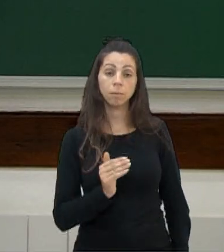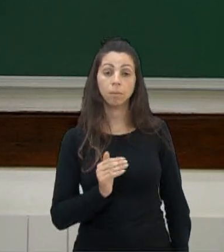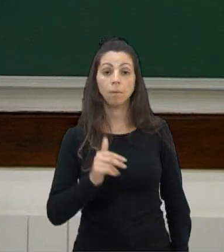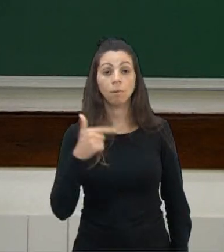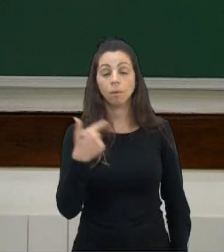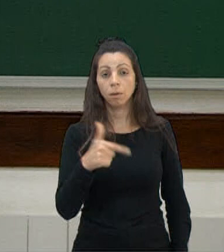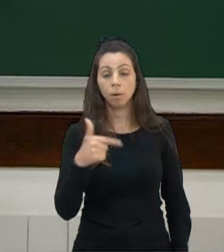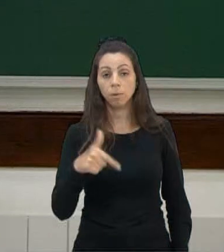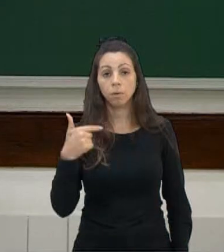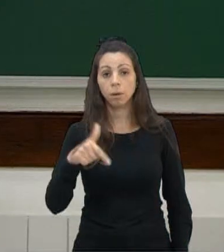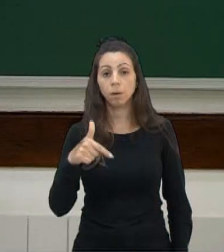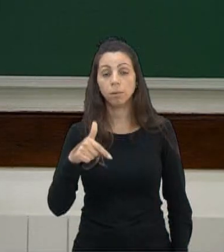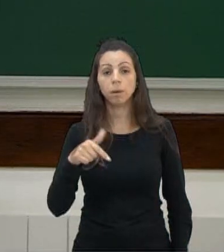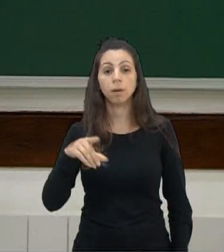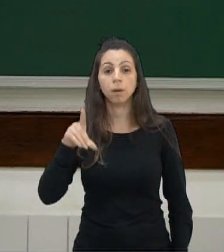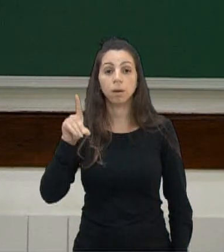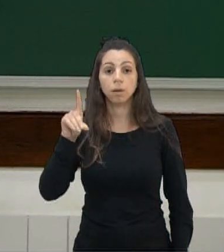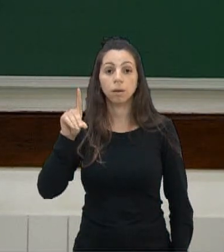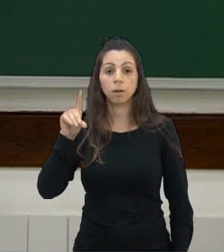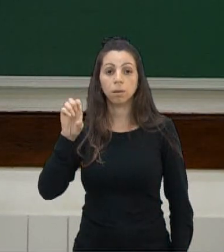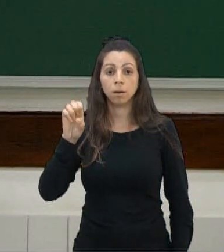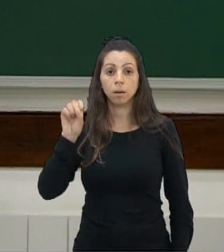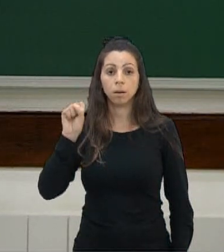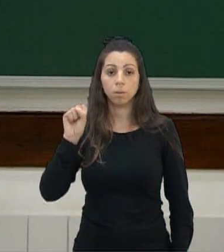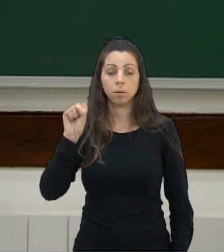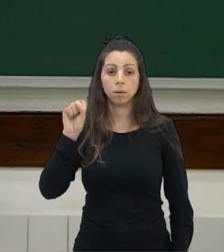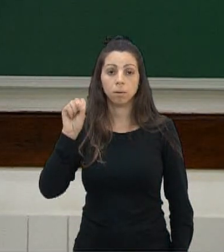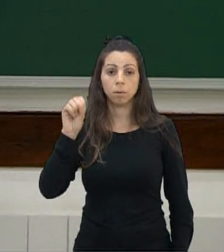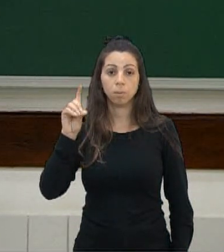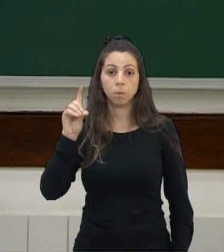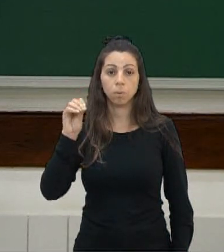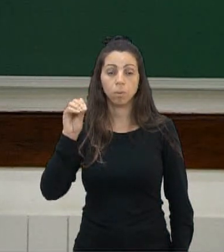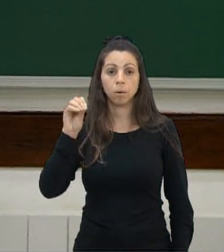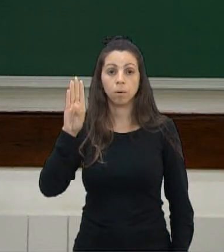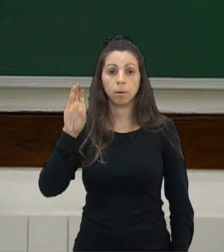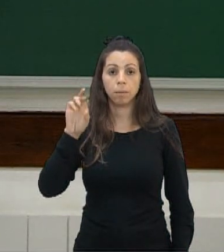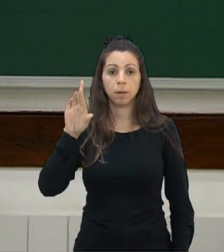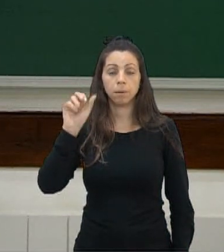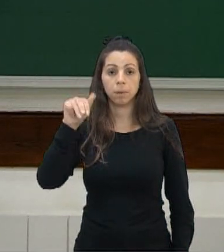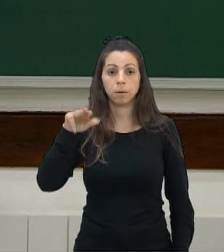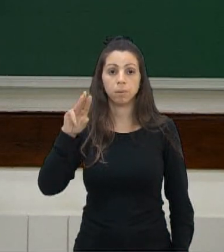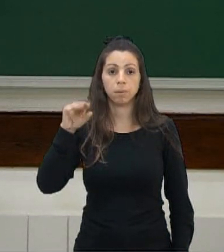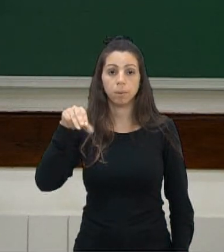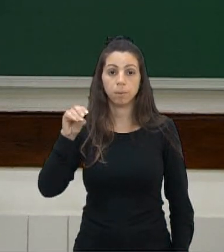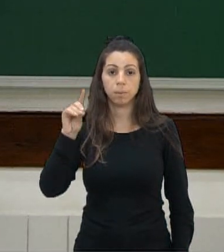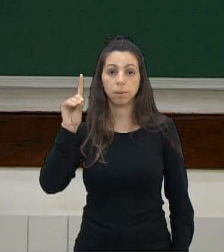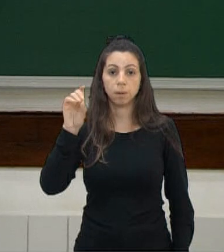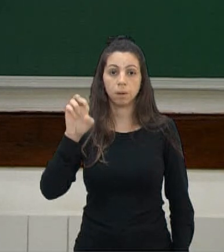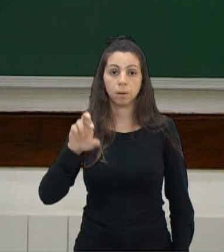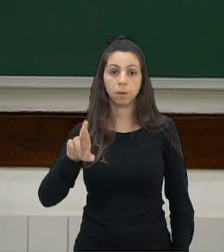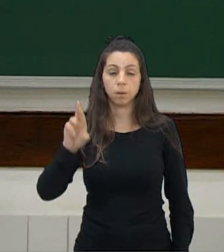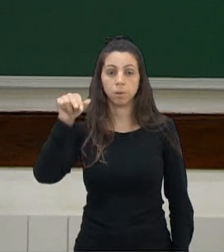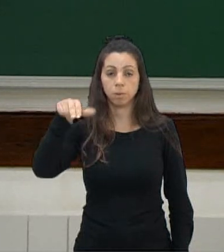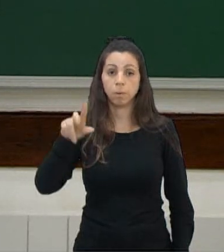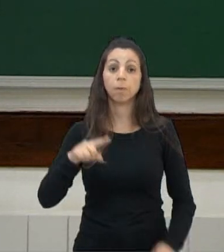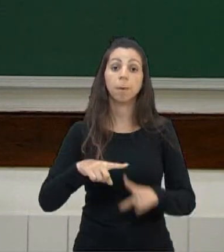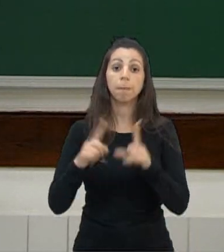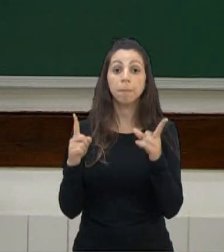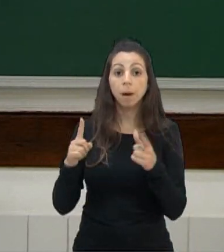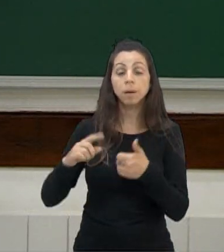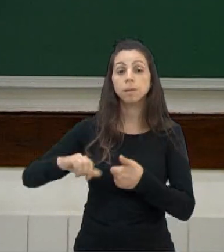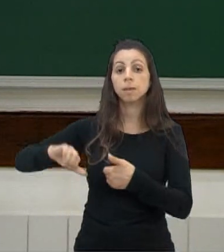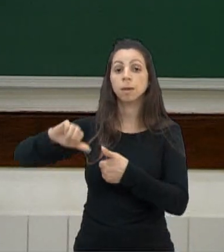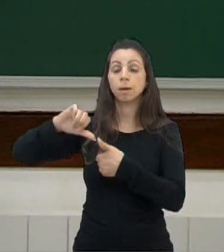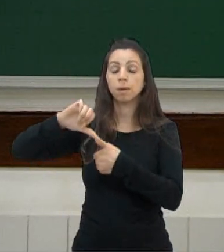dobramentos modernos. Aqui no nosso país, no Brasil, nós não dispomos. Mas na América do Sul, nós temos a Cordilheira dos Andes, que